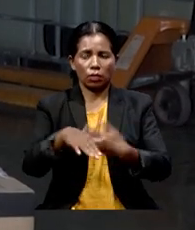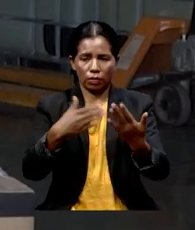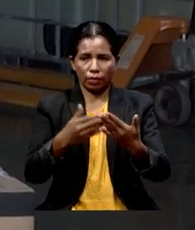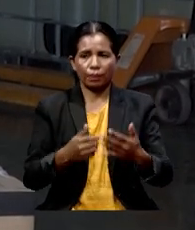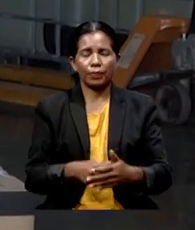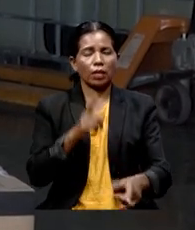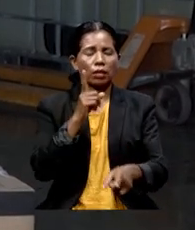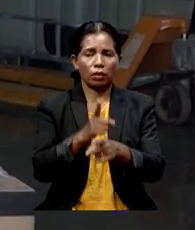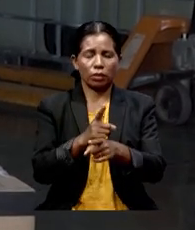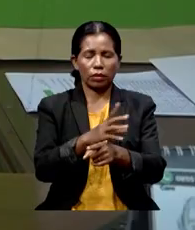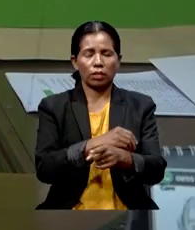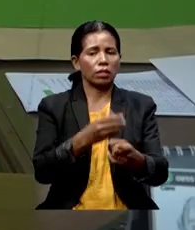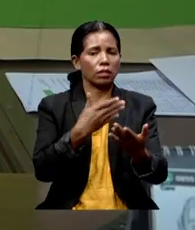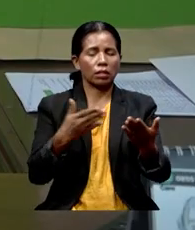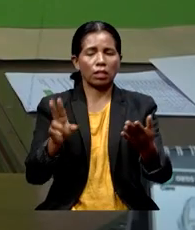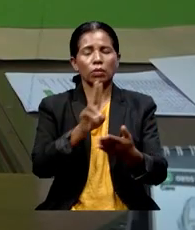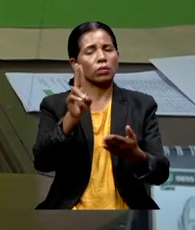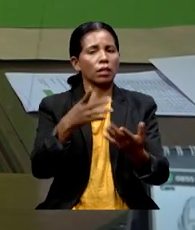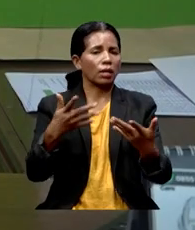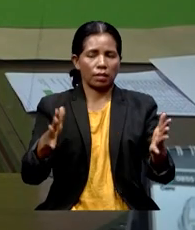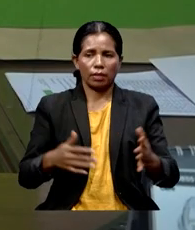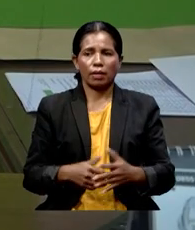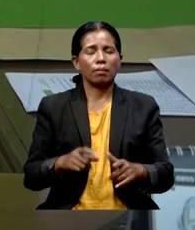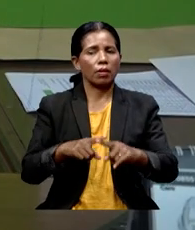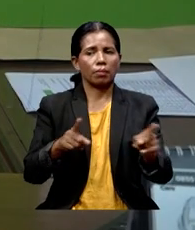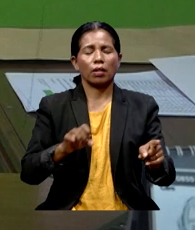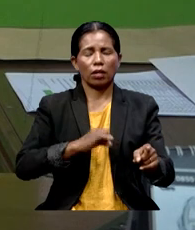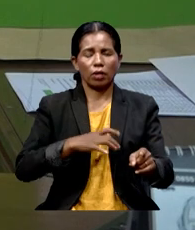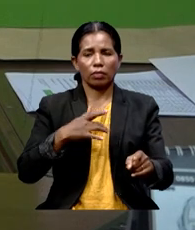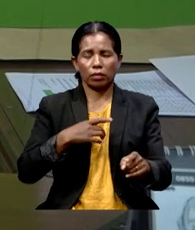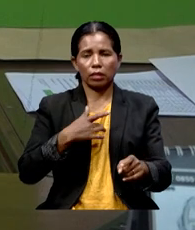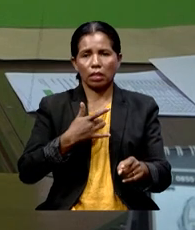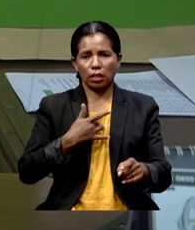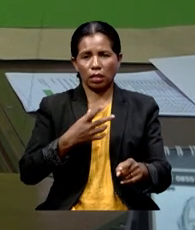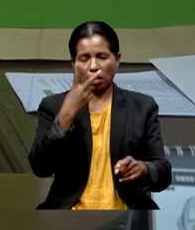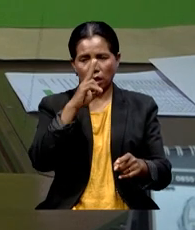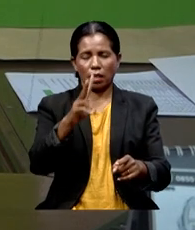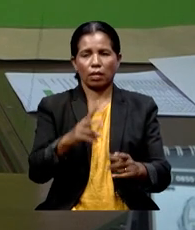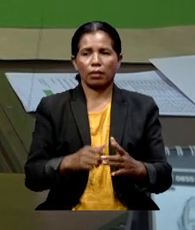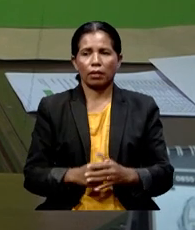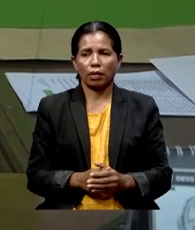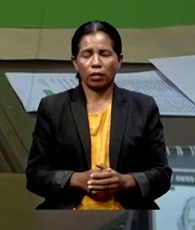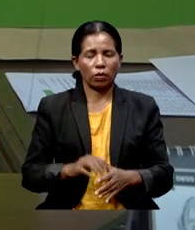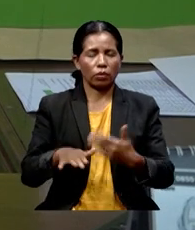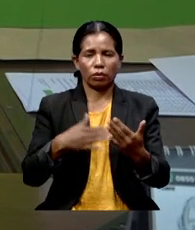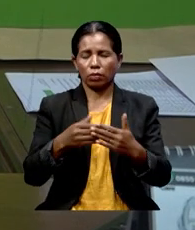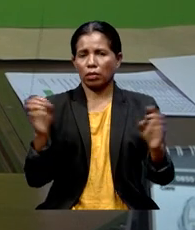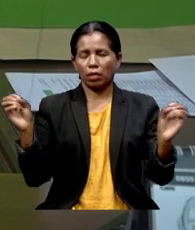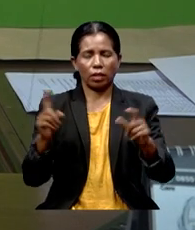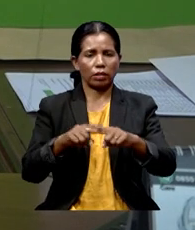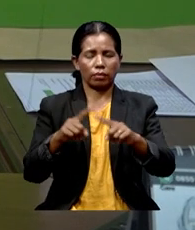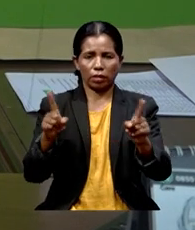Los tuni ha reagente balulai. Mai be, ausente situação em geral, né, lá nessa novo,